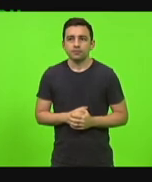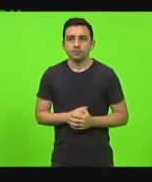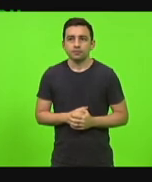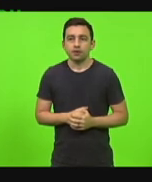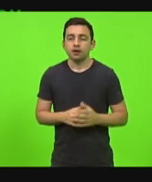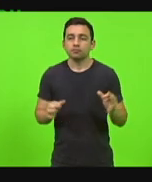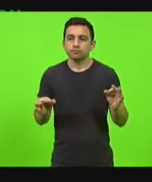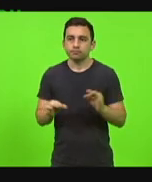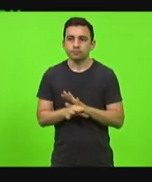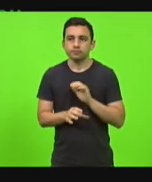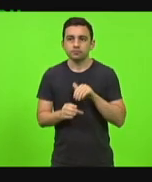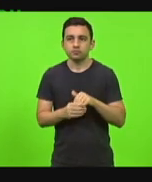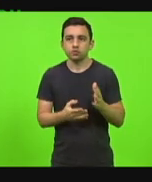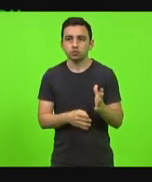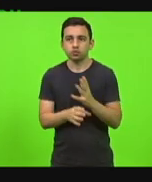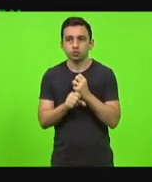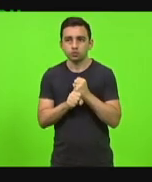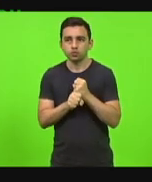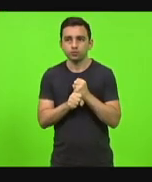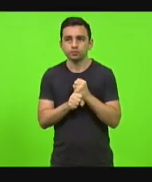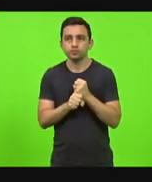Cerrada a votação, colho o resultado.